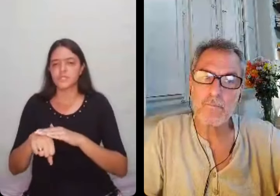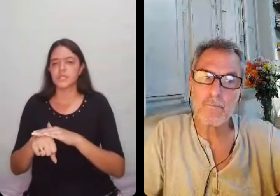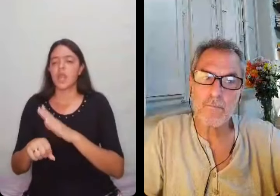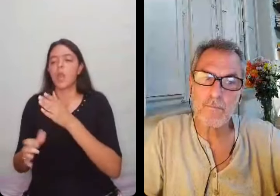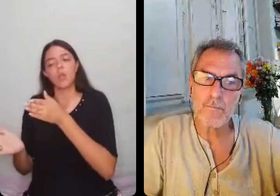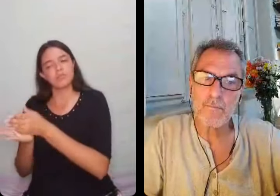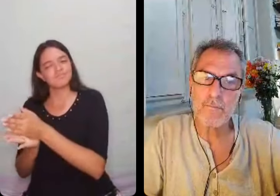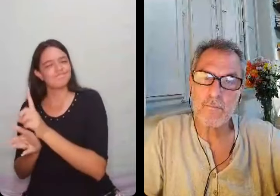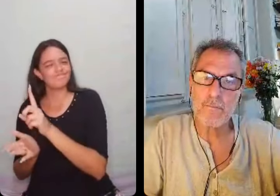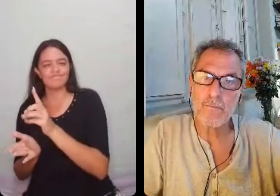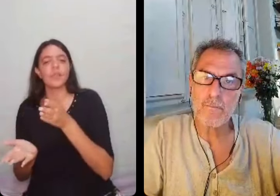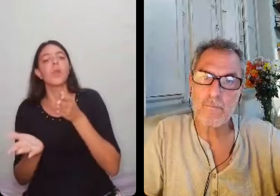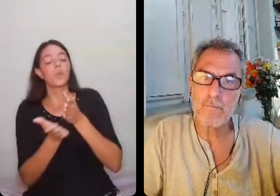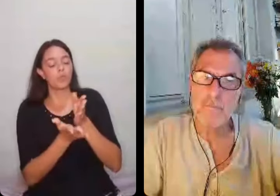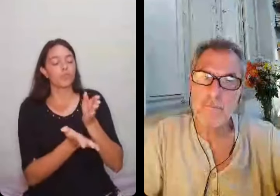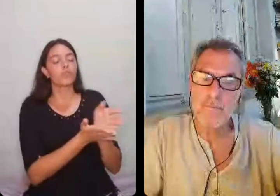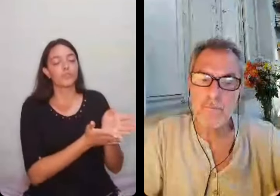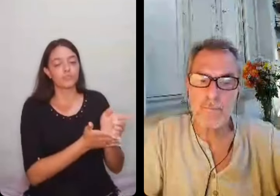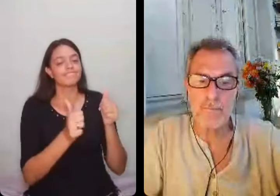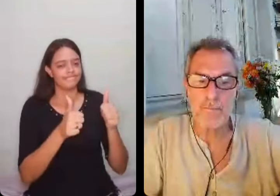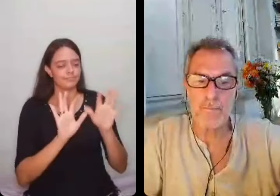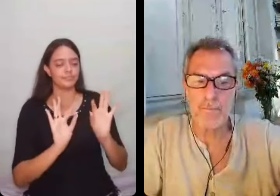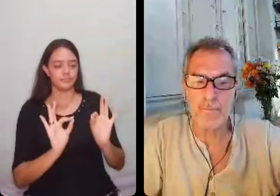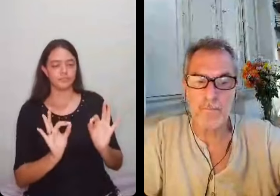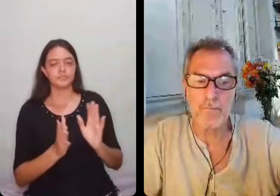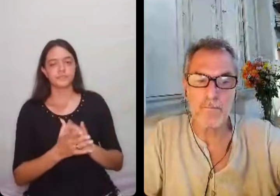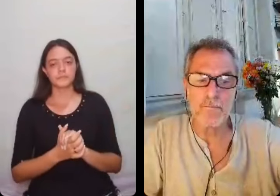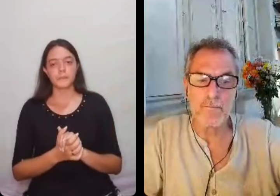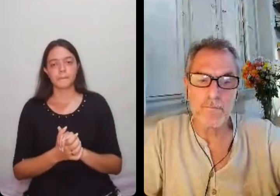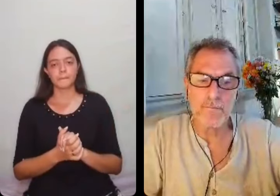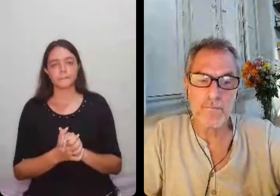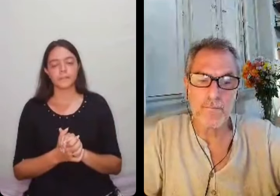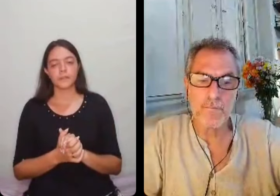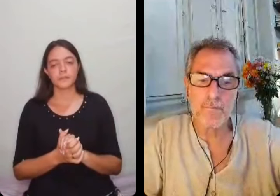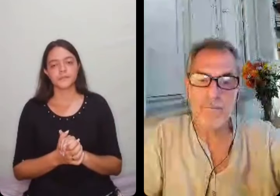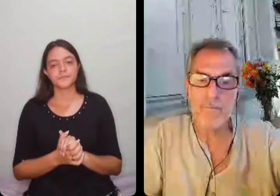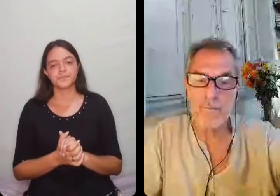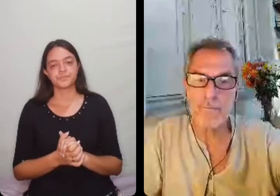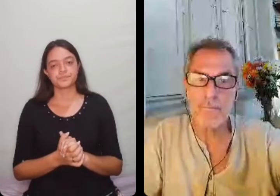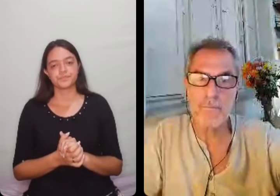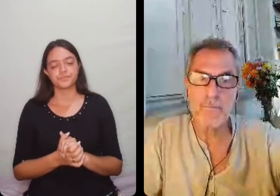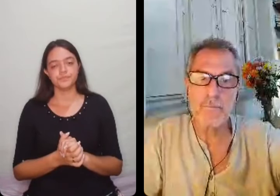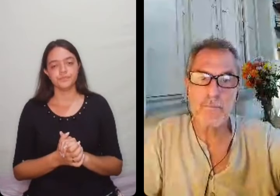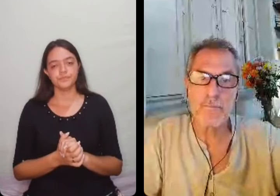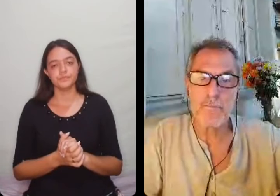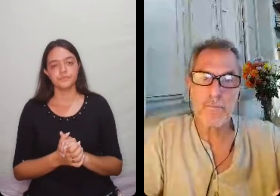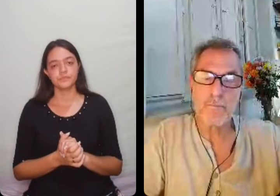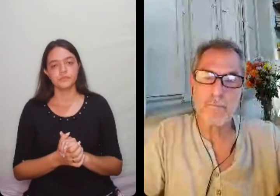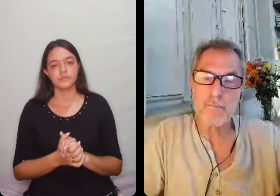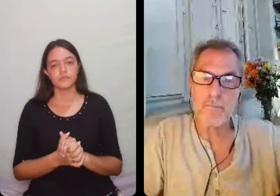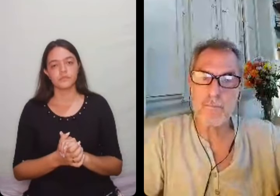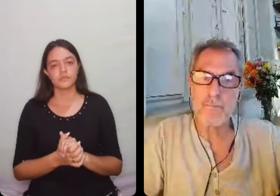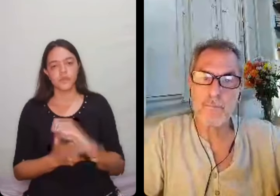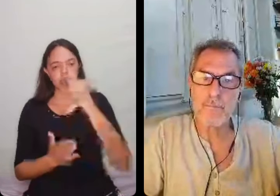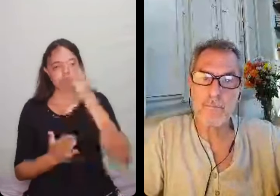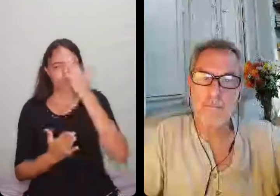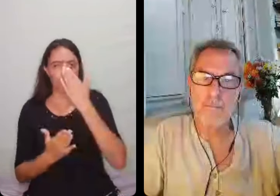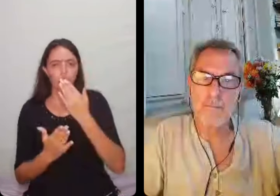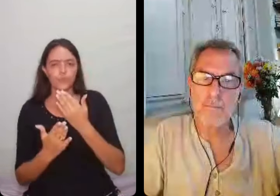ela é muito presente no nosso processo criativo, né? Então, confiar que as